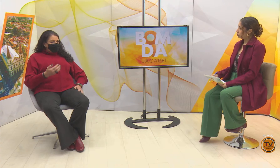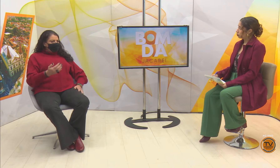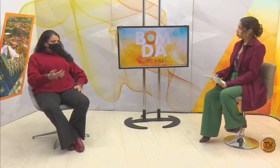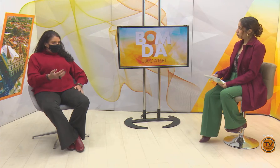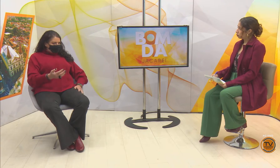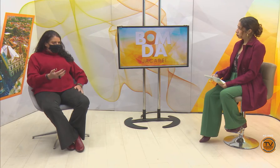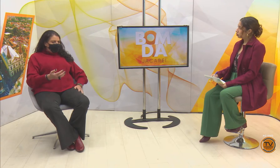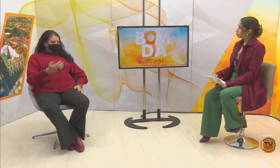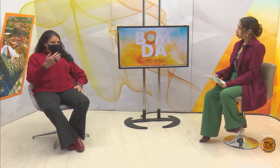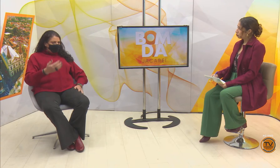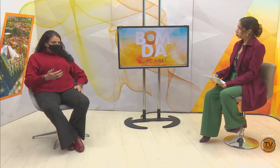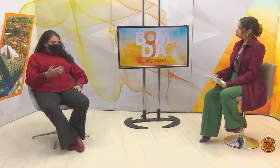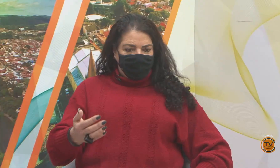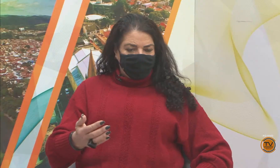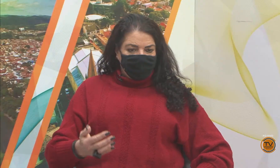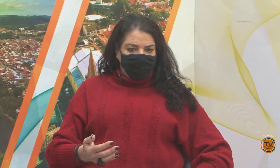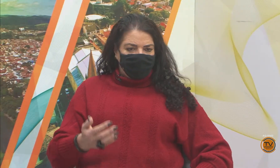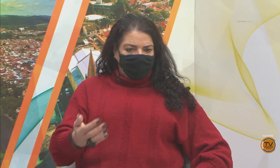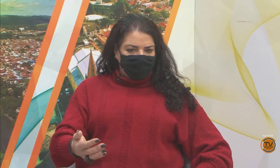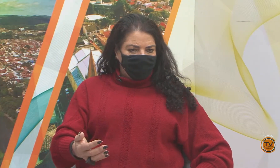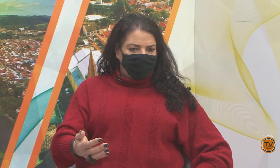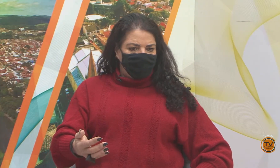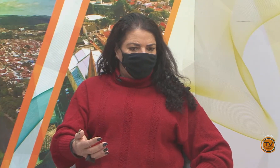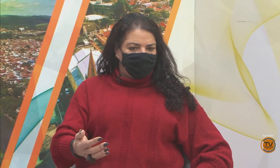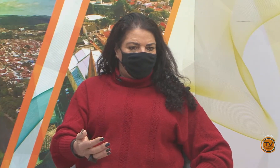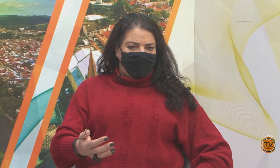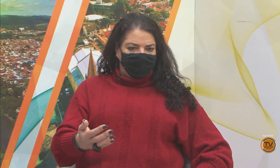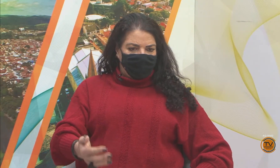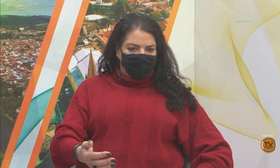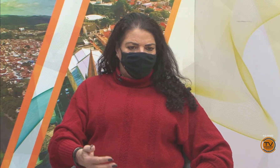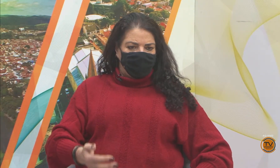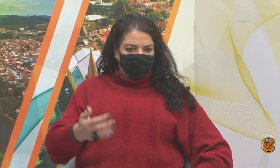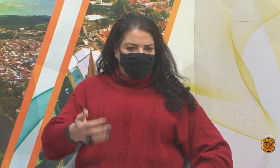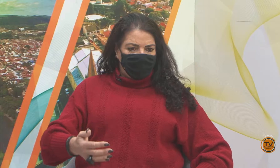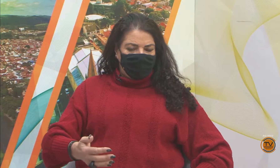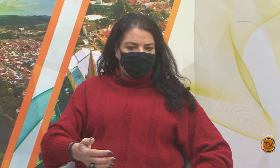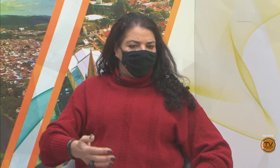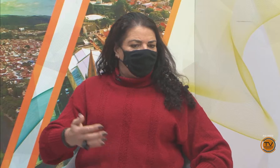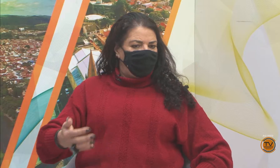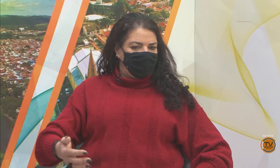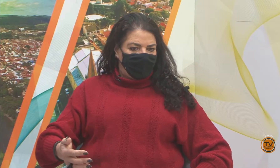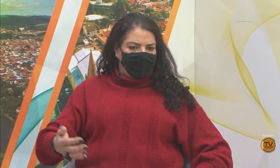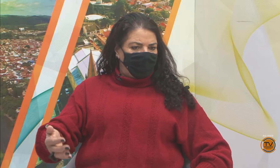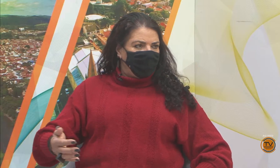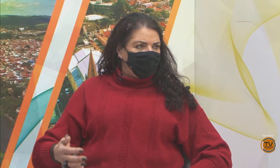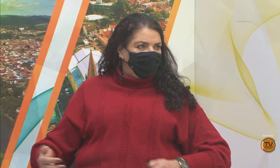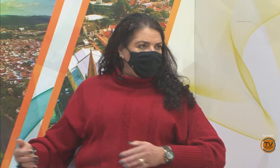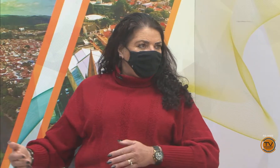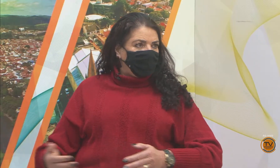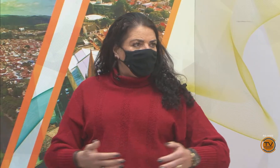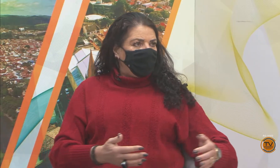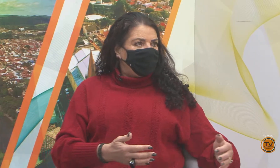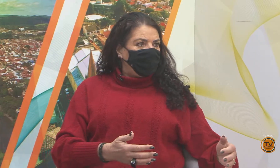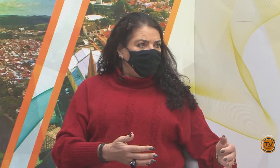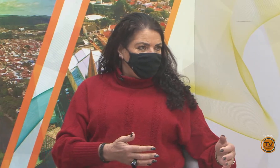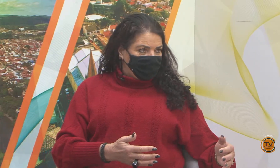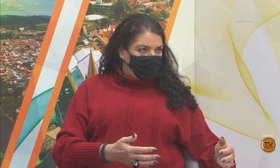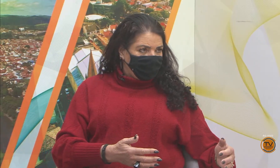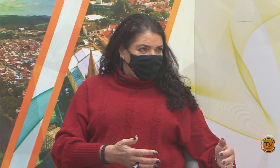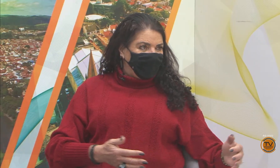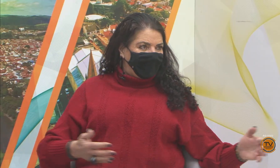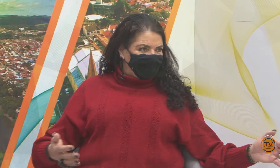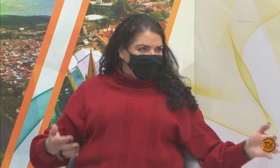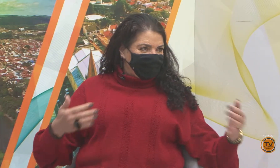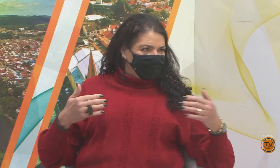apelo emocional. A hora que vê a primeira criança morrer de sarampo, a primeira criança morrer de poliomielite, aí sai correndo todo mundo